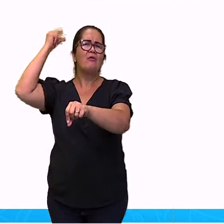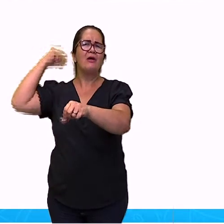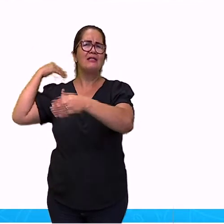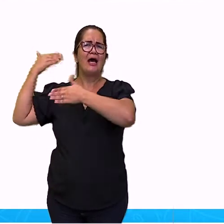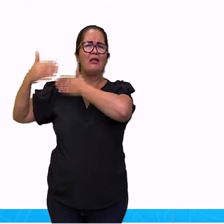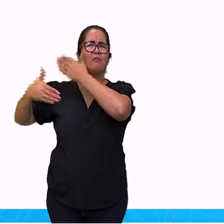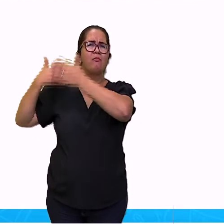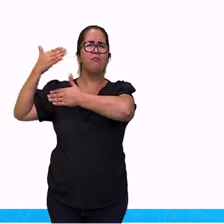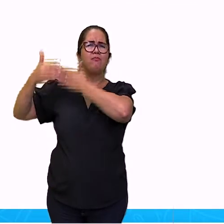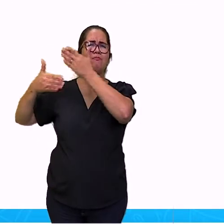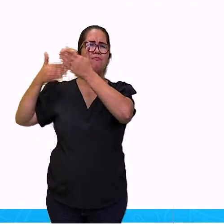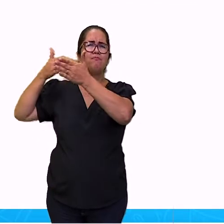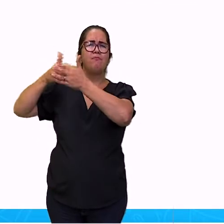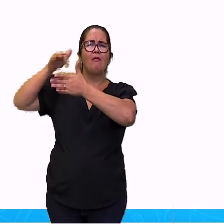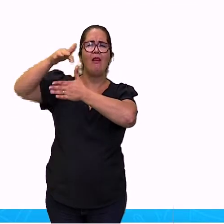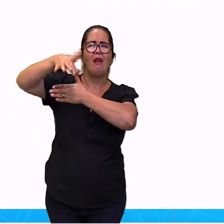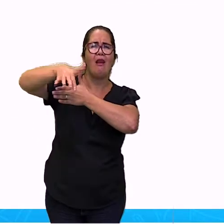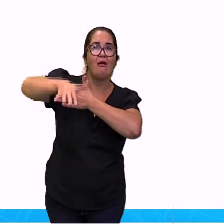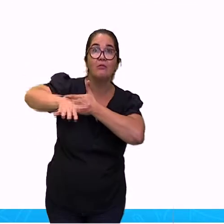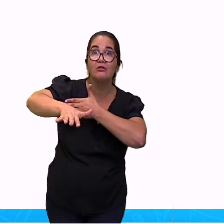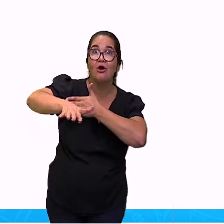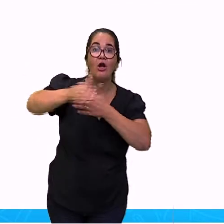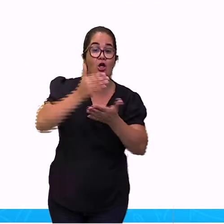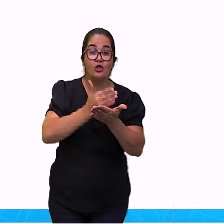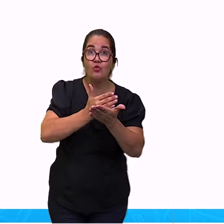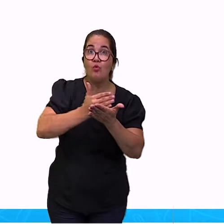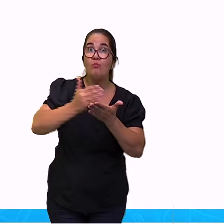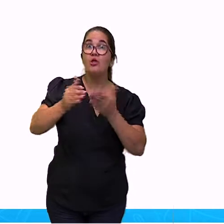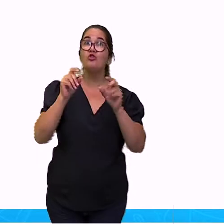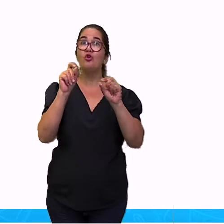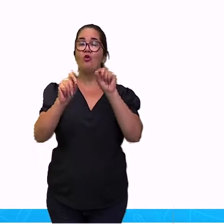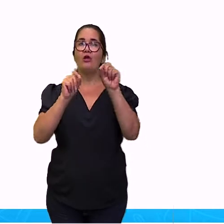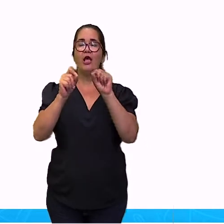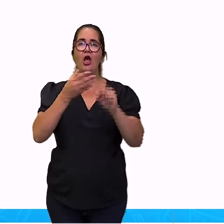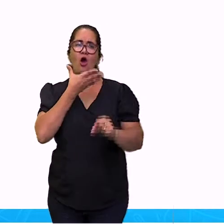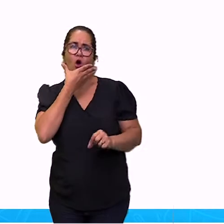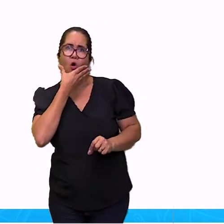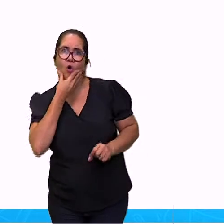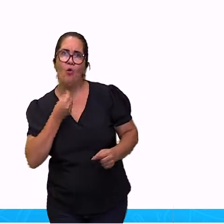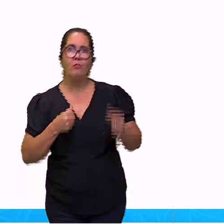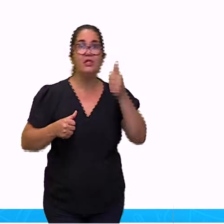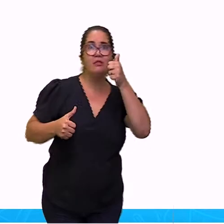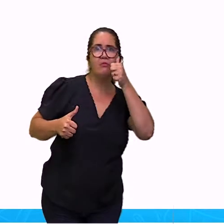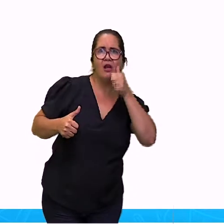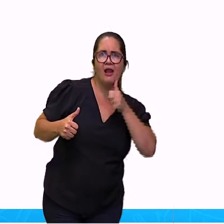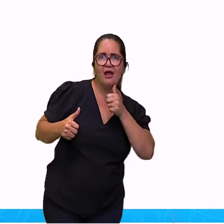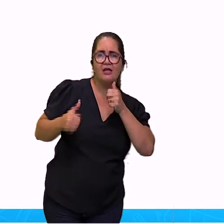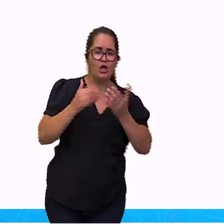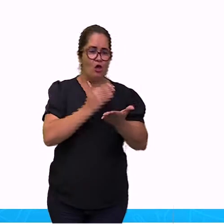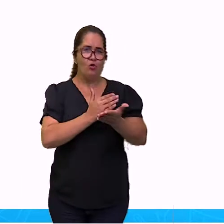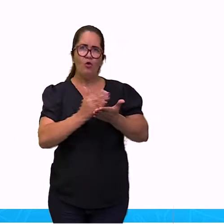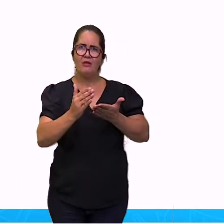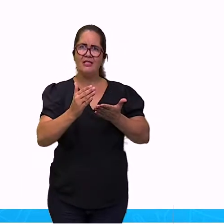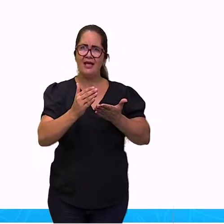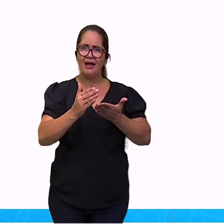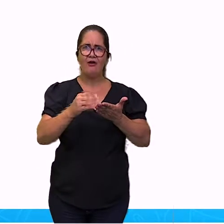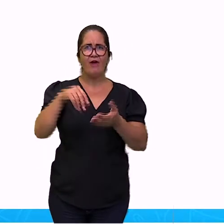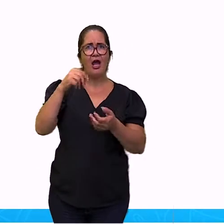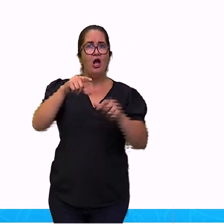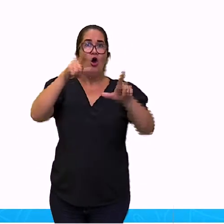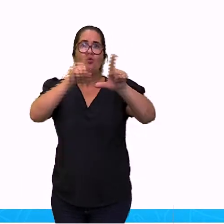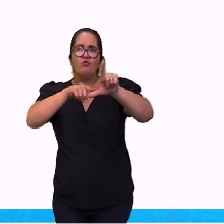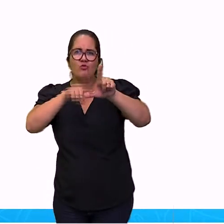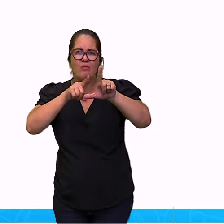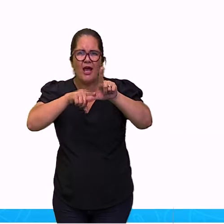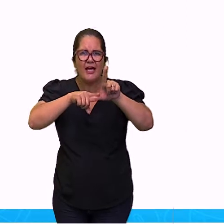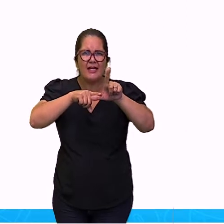de experimentações corporais que homens e mulheres realizavam, como bater os pés no chão e